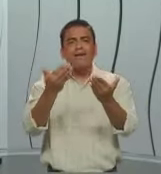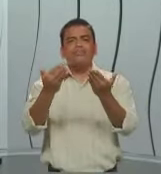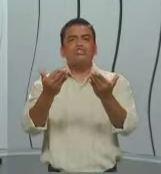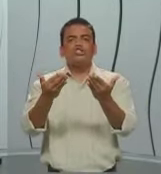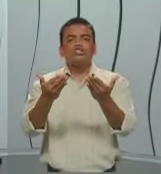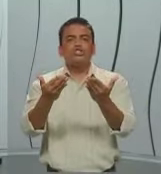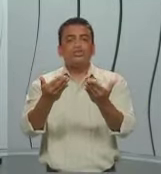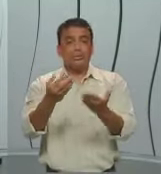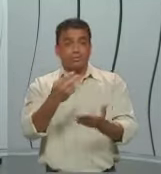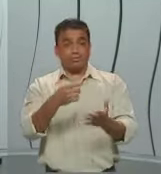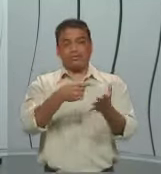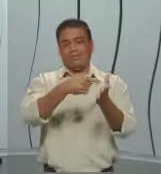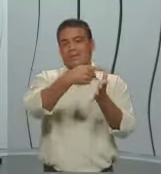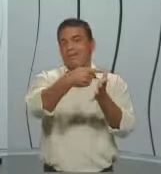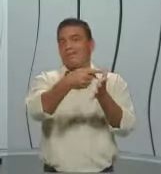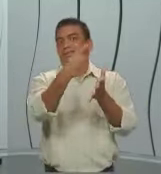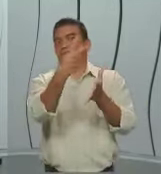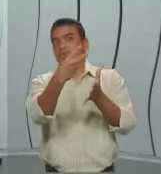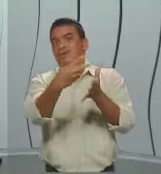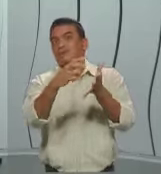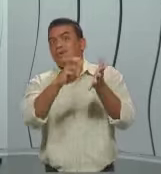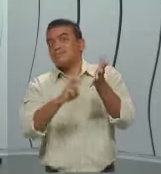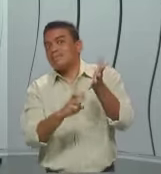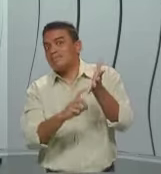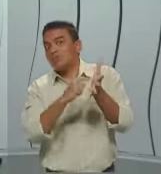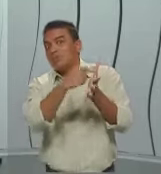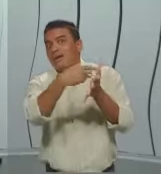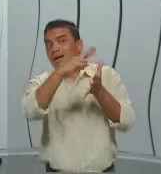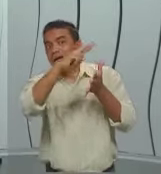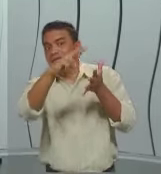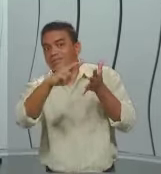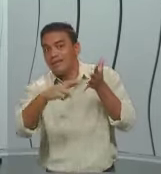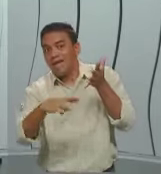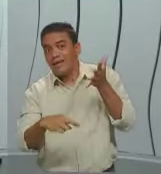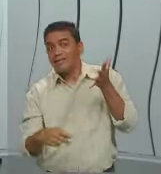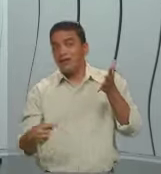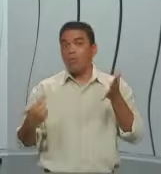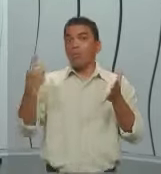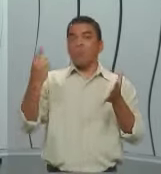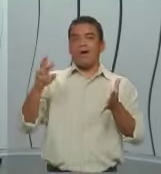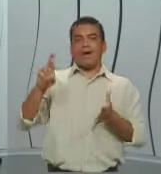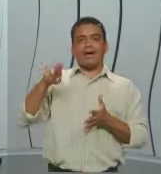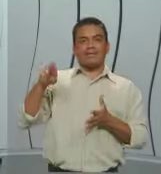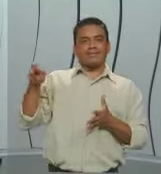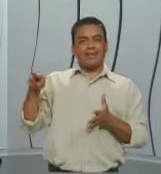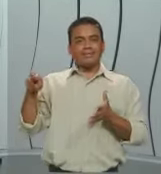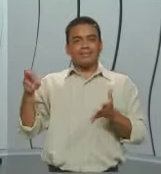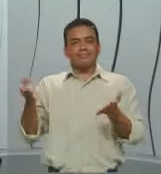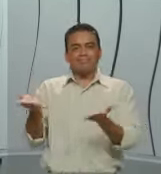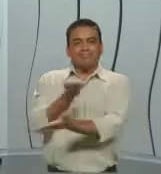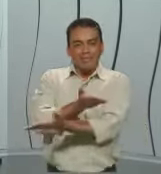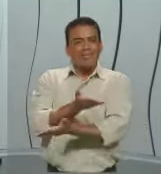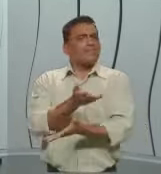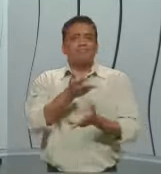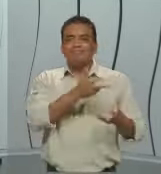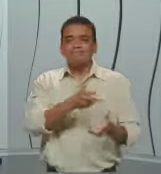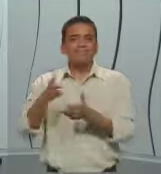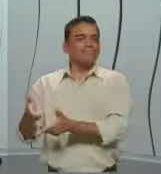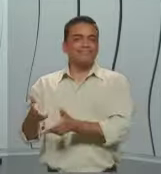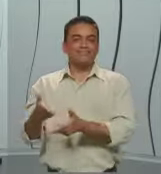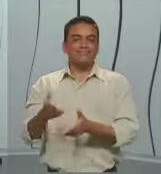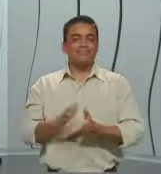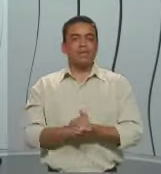trocar 2, 3, 4, 5 resistências ou mais por uma, que vai fazer a mesma coisa, tá bom? Então, a primeira coisa que